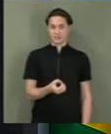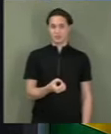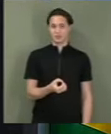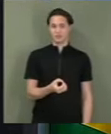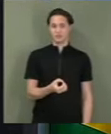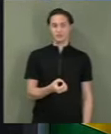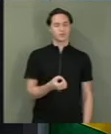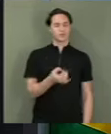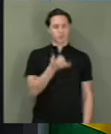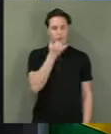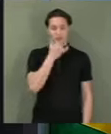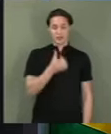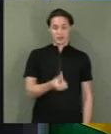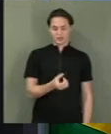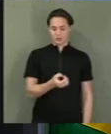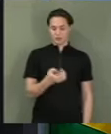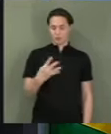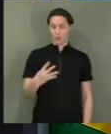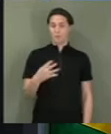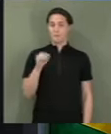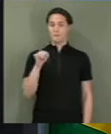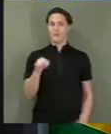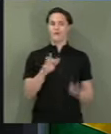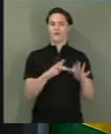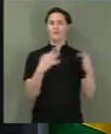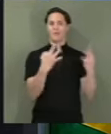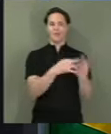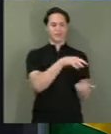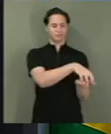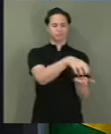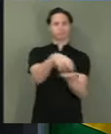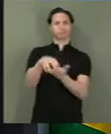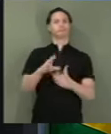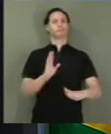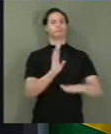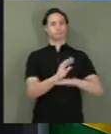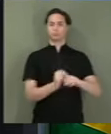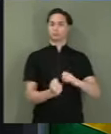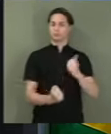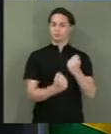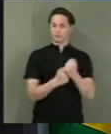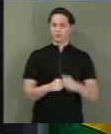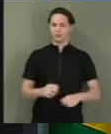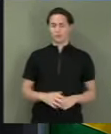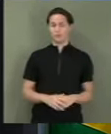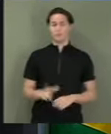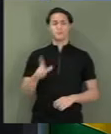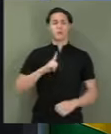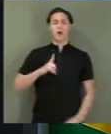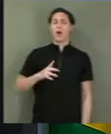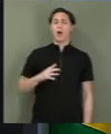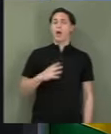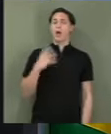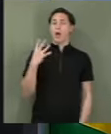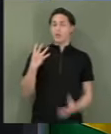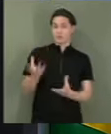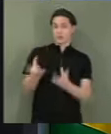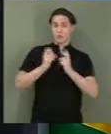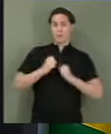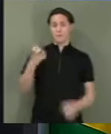64 mil famílias gaúchas receberam um benefício médio